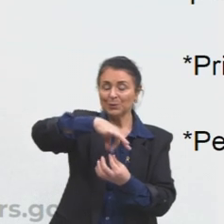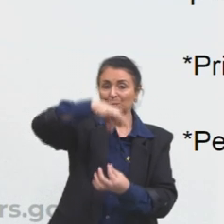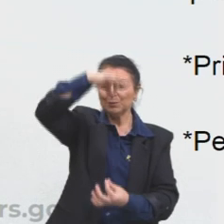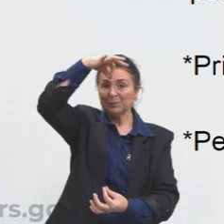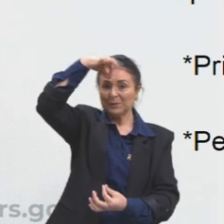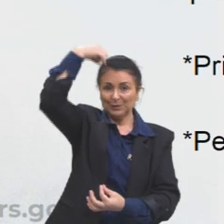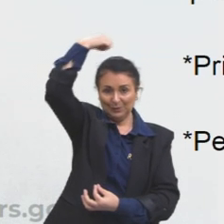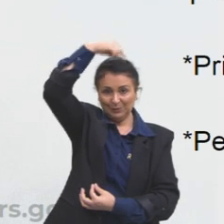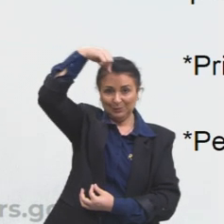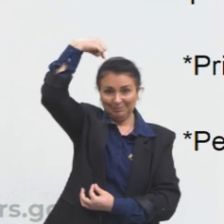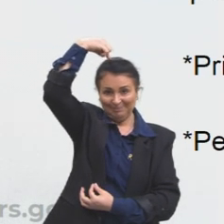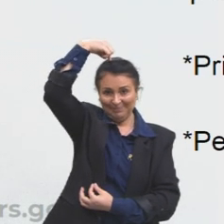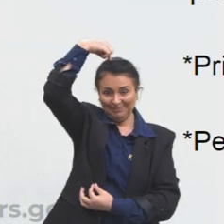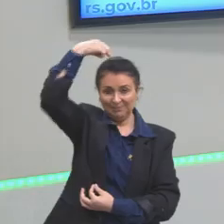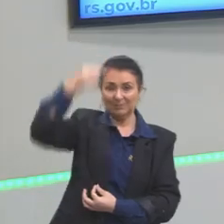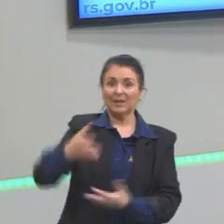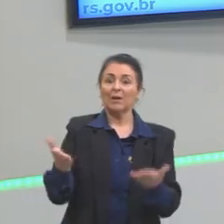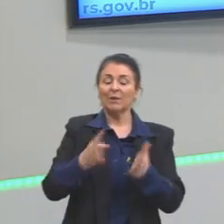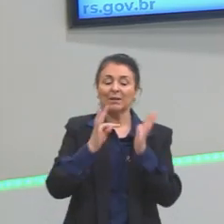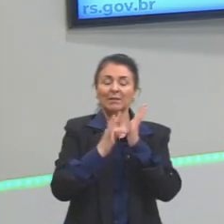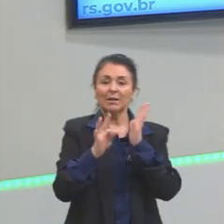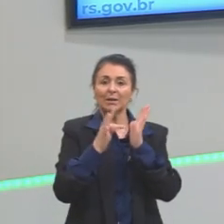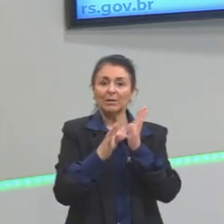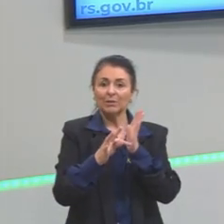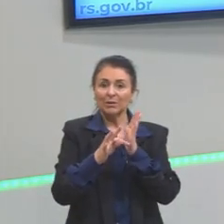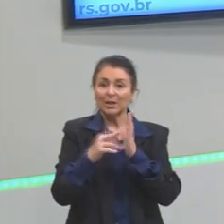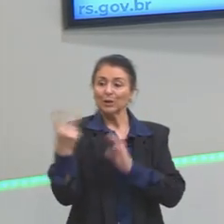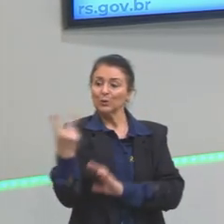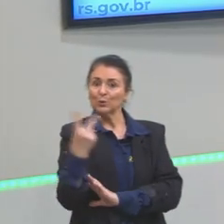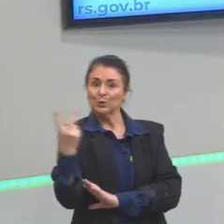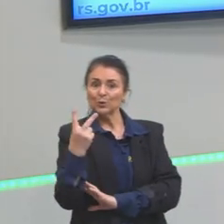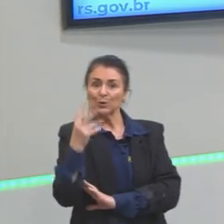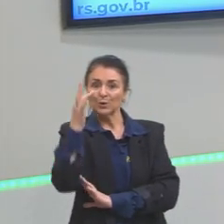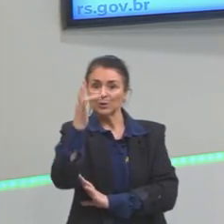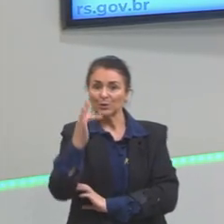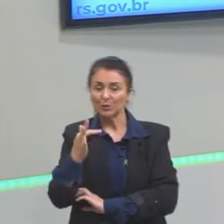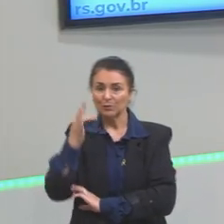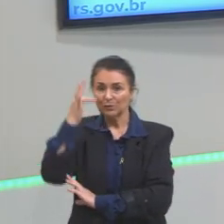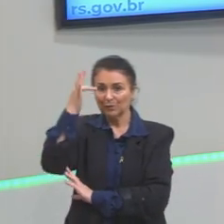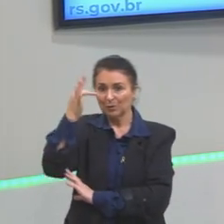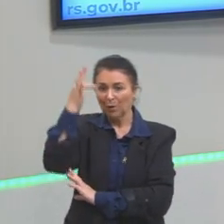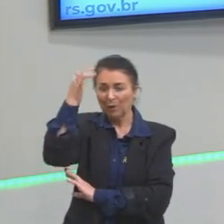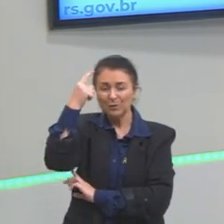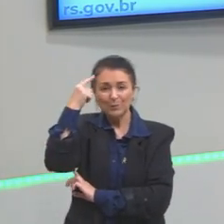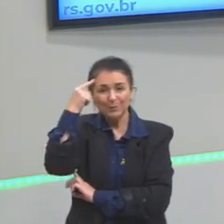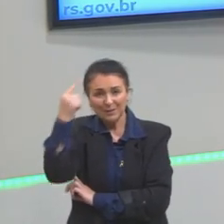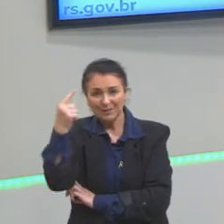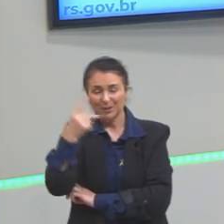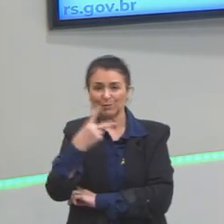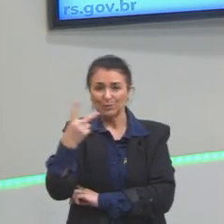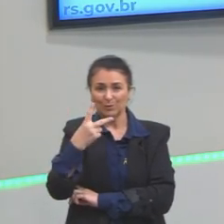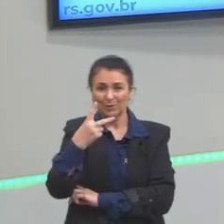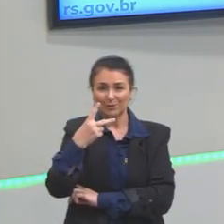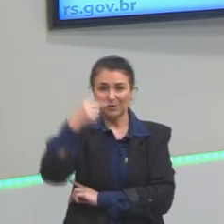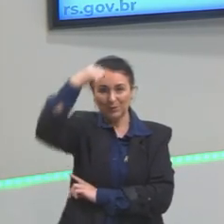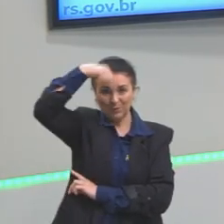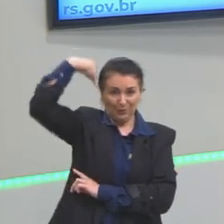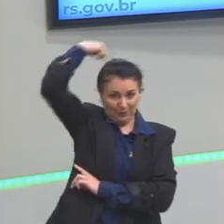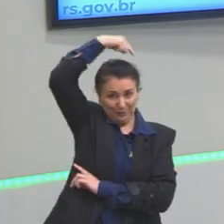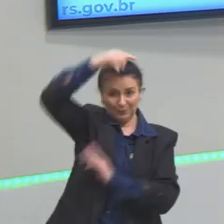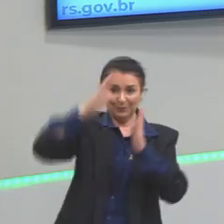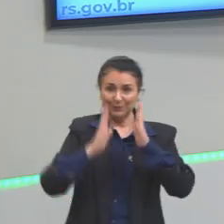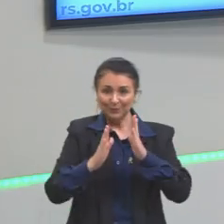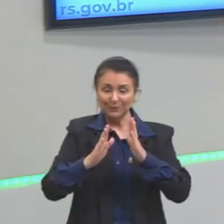portanto as teorias do Santo Agostinho e do Tomás de Aquino os dois grandes pensadores da patrística